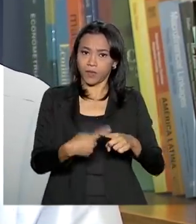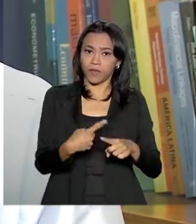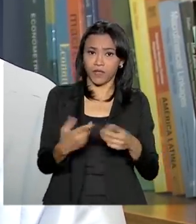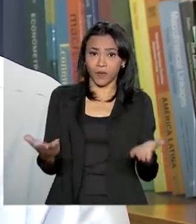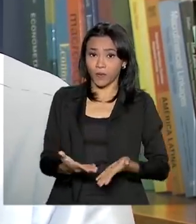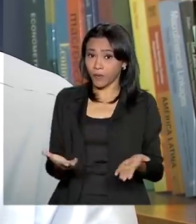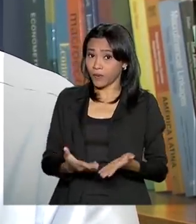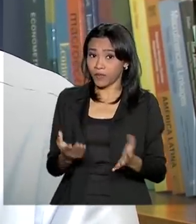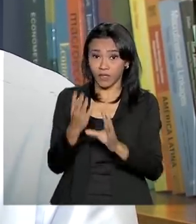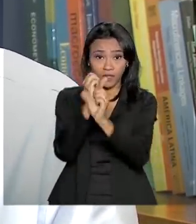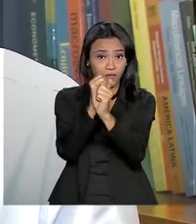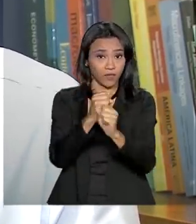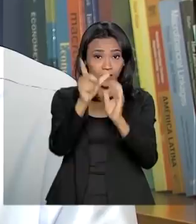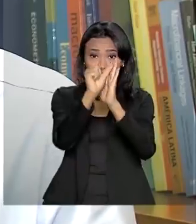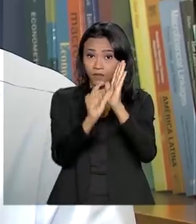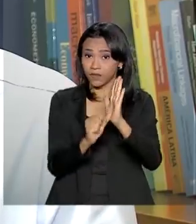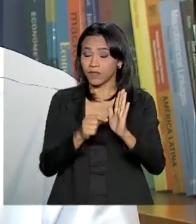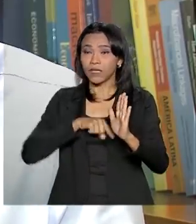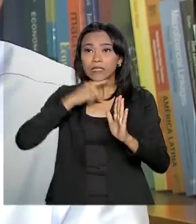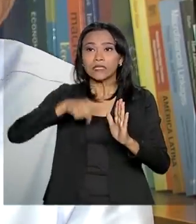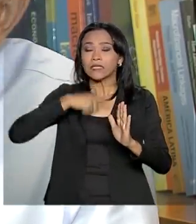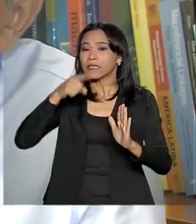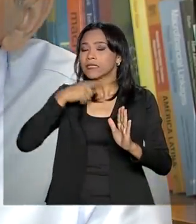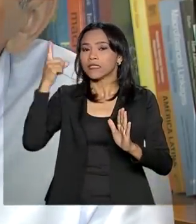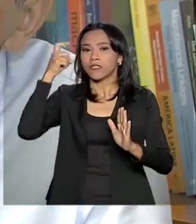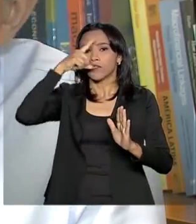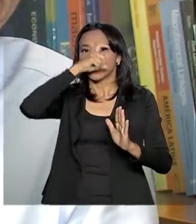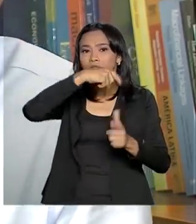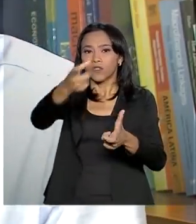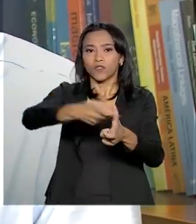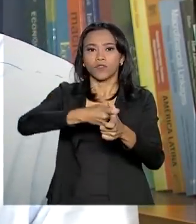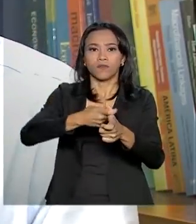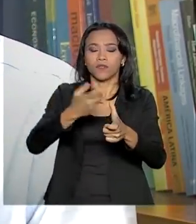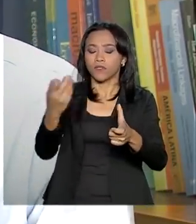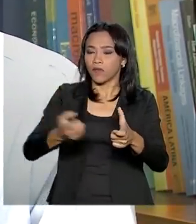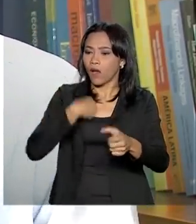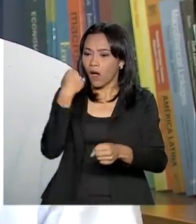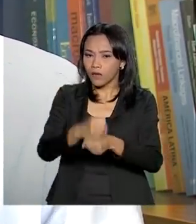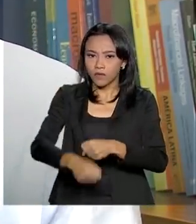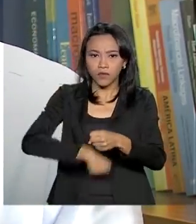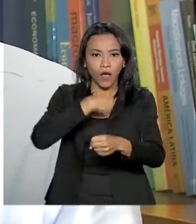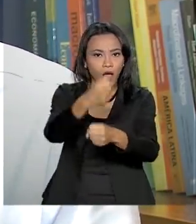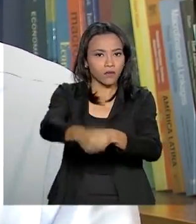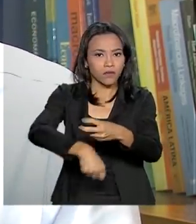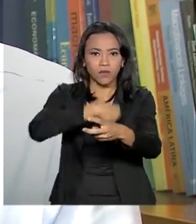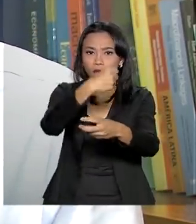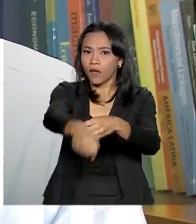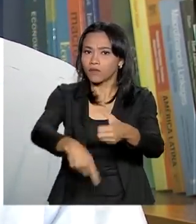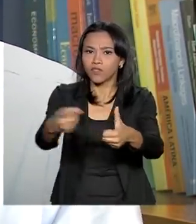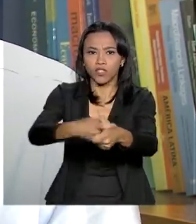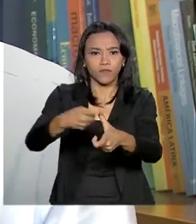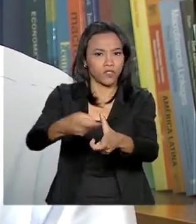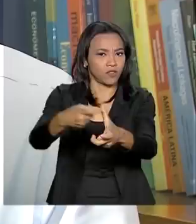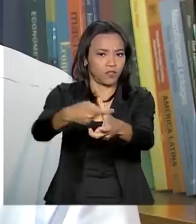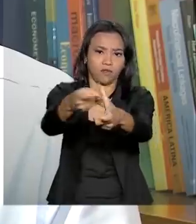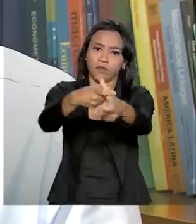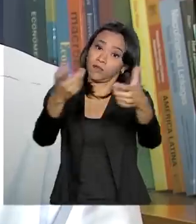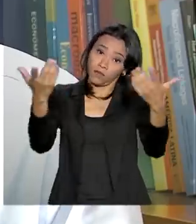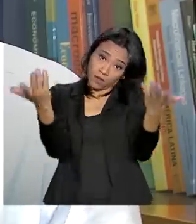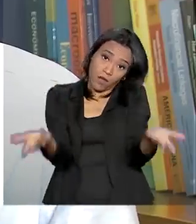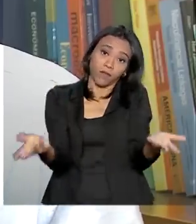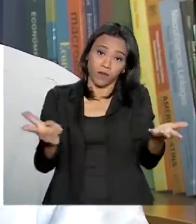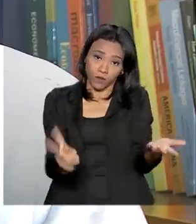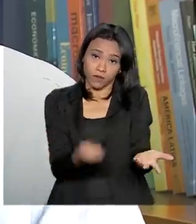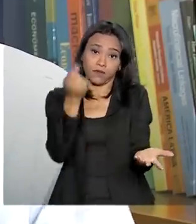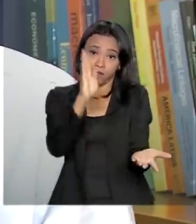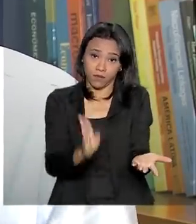pública no Brasil é praticamente inadministrável. Nós estamos administrando todos os anos rombos fiscais, é isso que o Brasil está fazendo. E